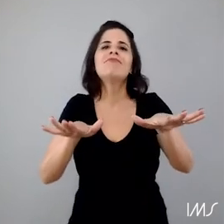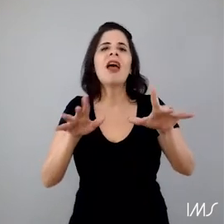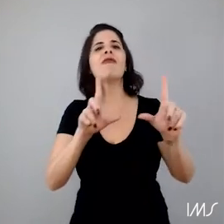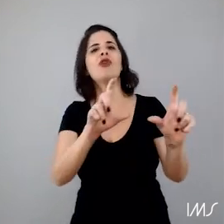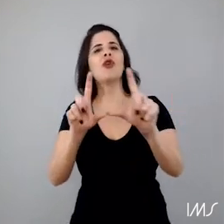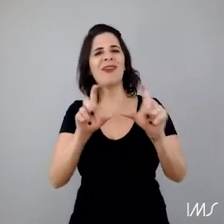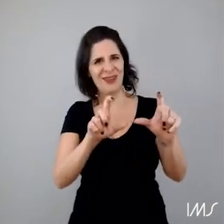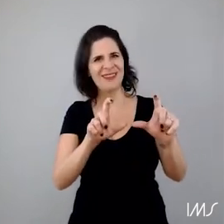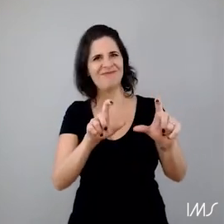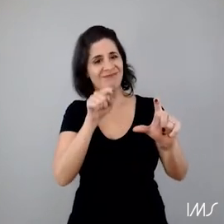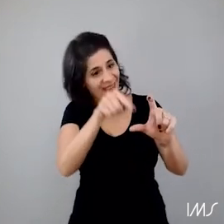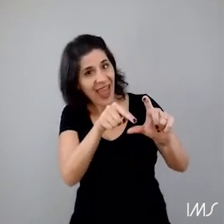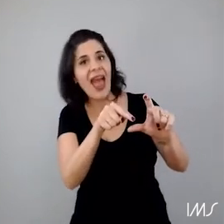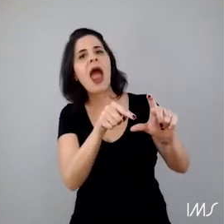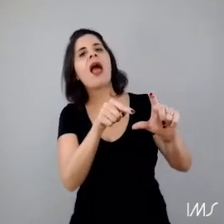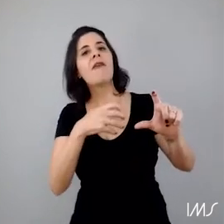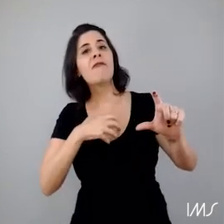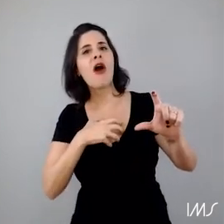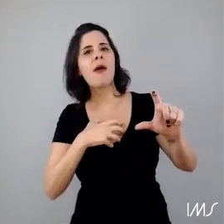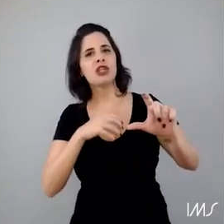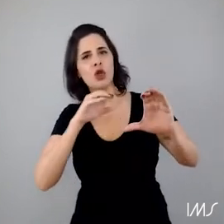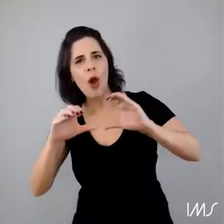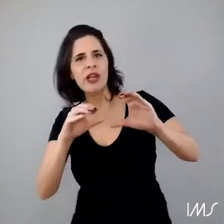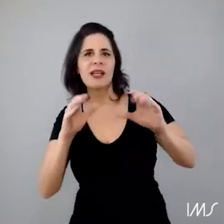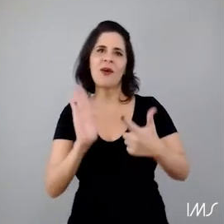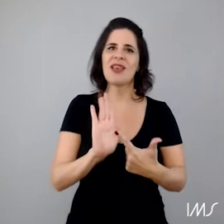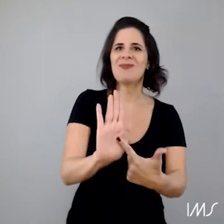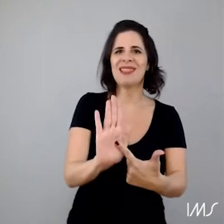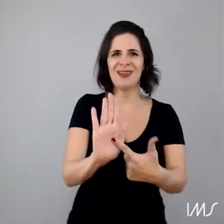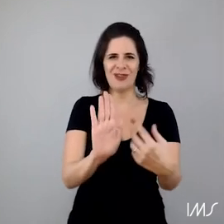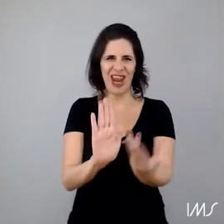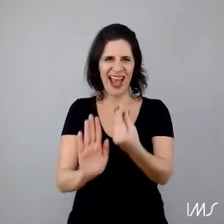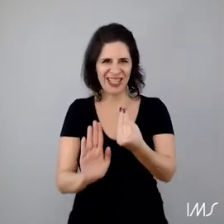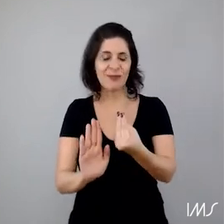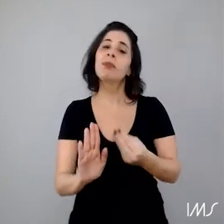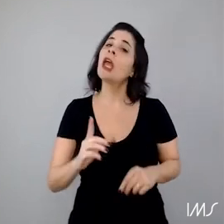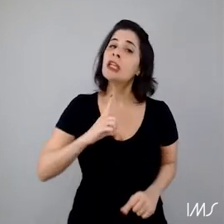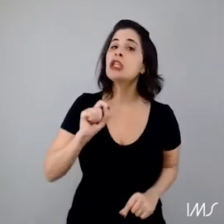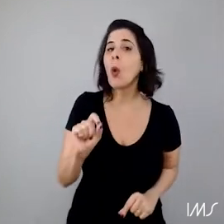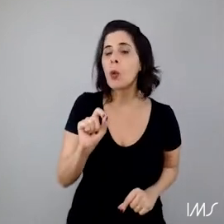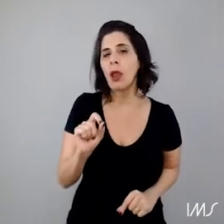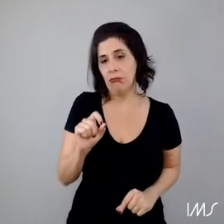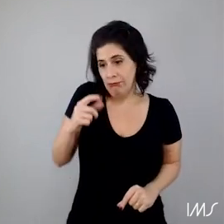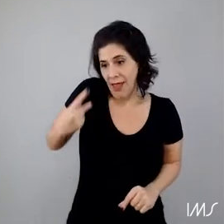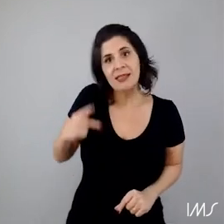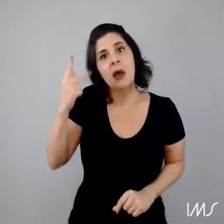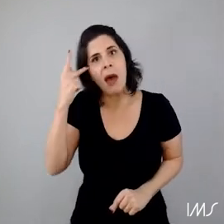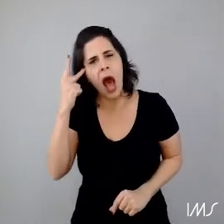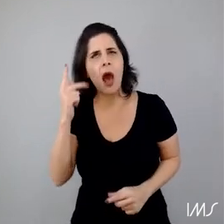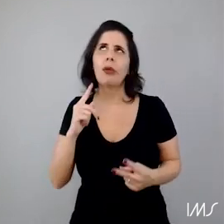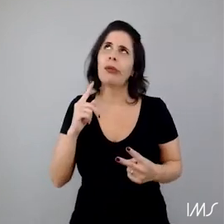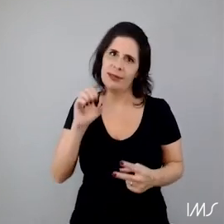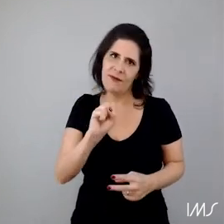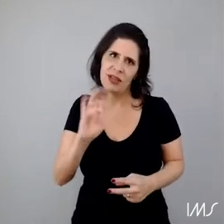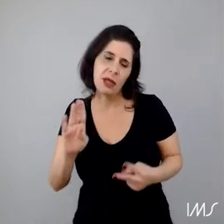reflexão dessa forma de comunicação e expressão no Brasil. Atuavam em São Paulo também, se não me falha a memória,